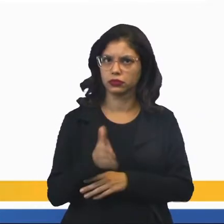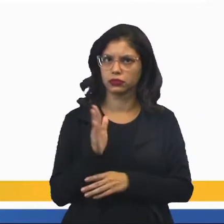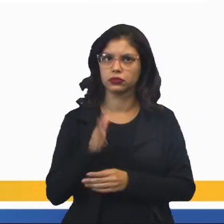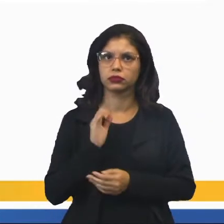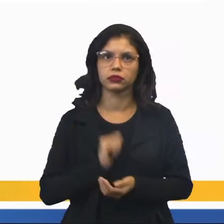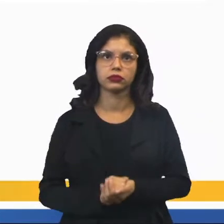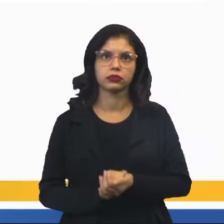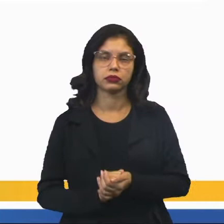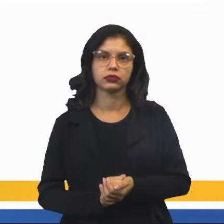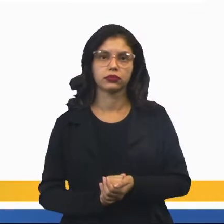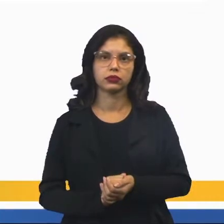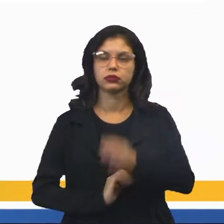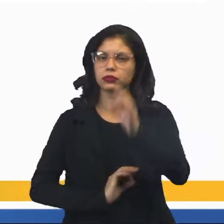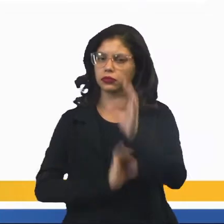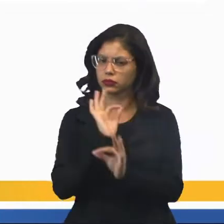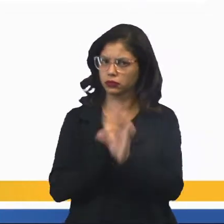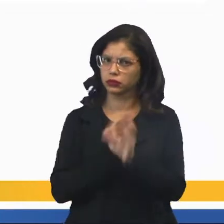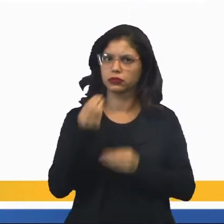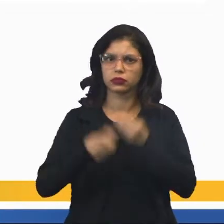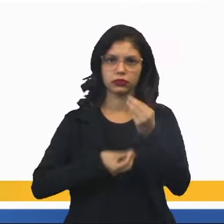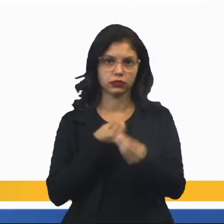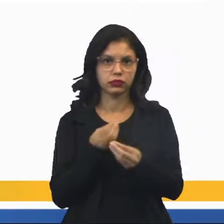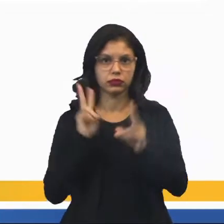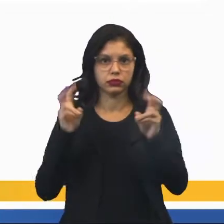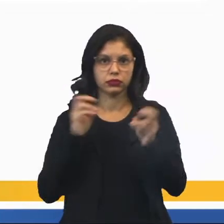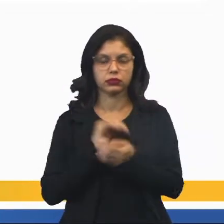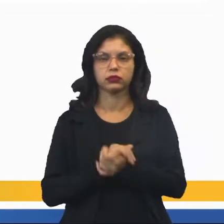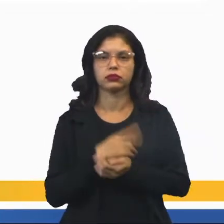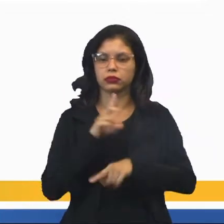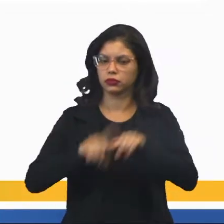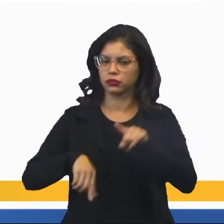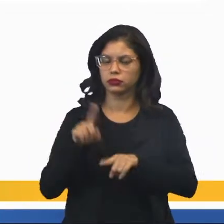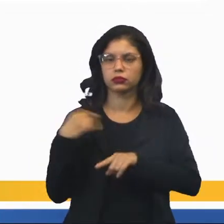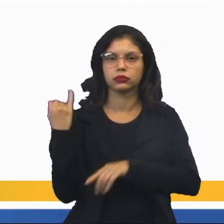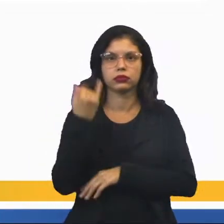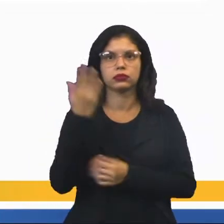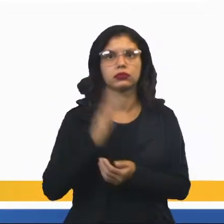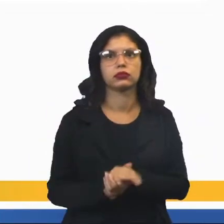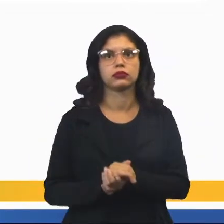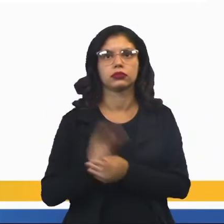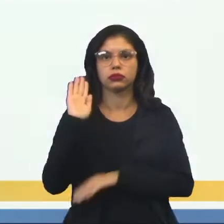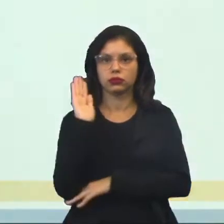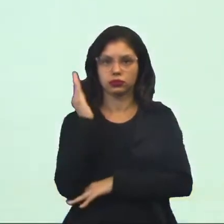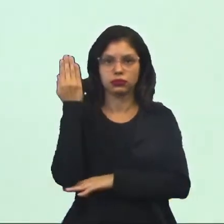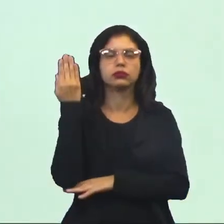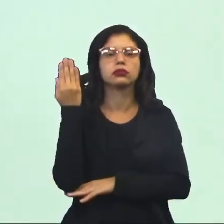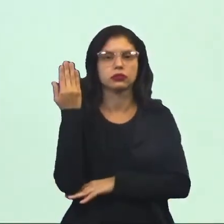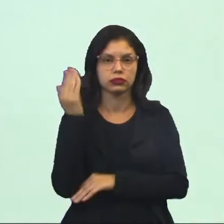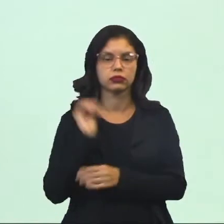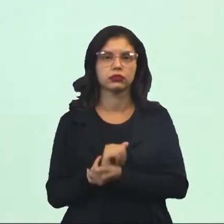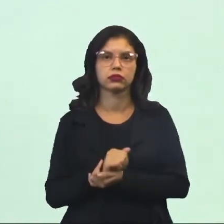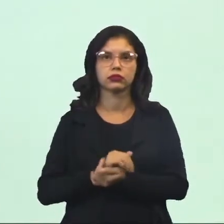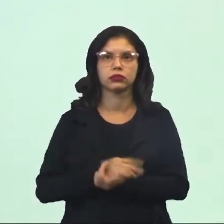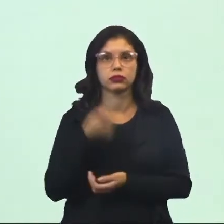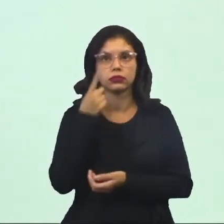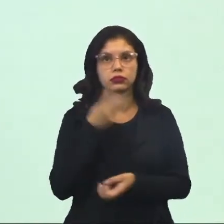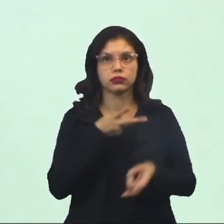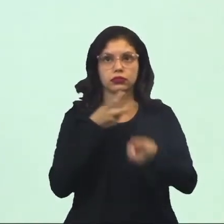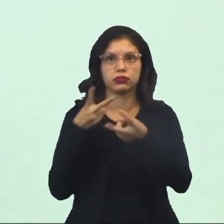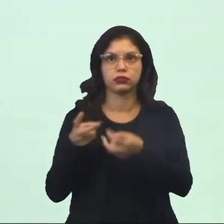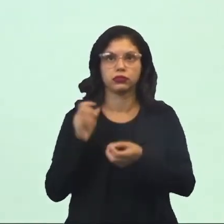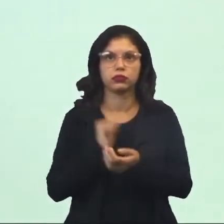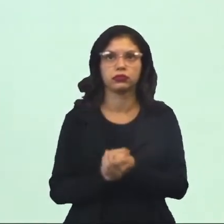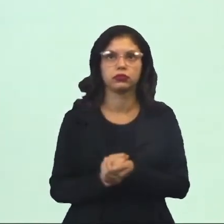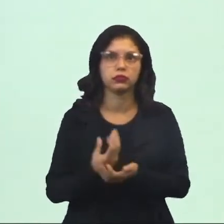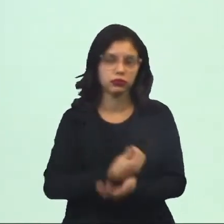só, não mais construídas tendo como matéria-prima principal as palhas. Já conseguimos perceber ali, vocês conseguiram perceber